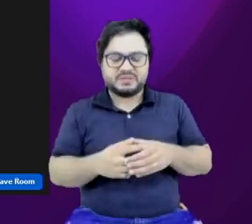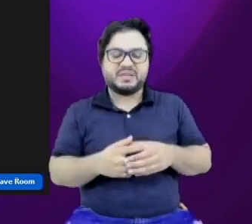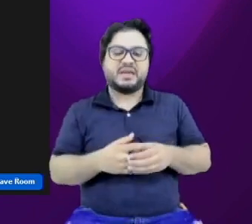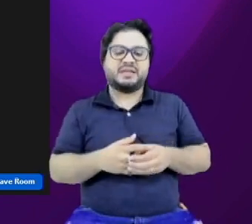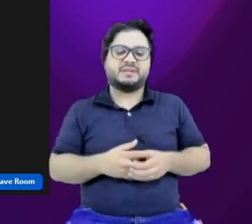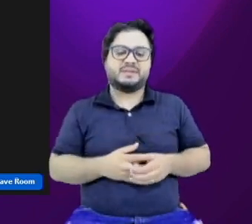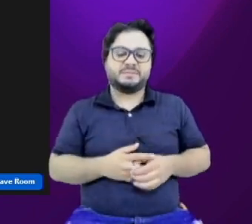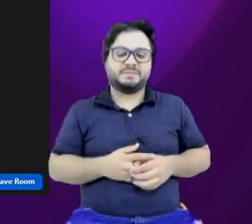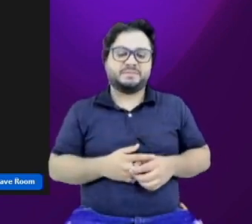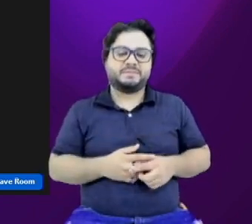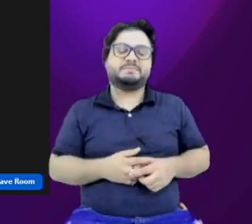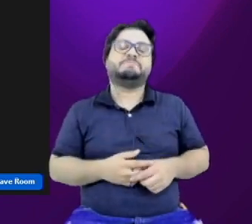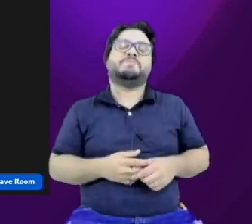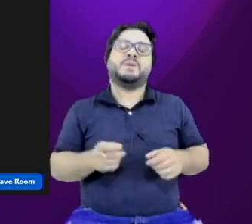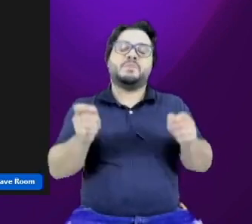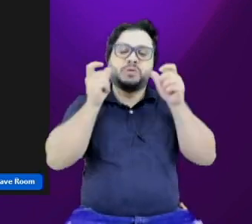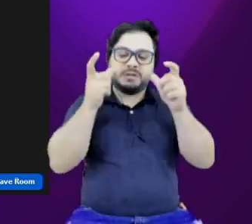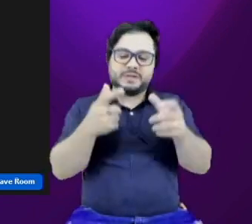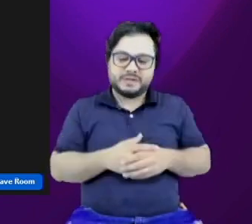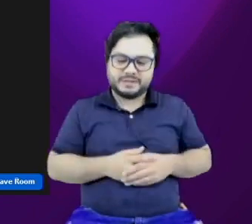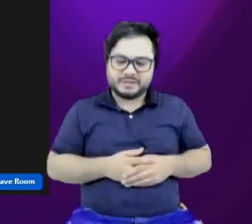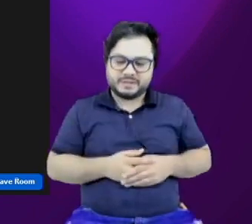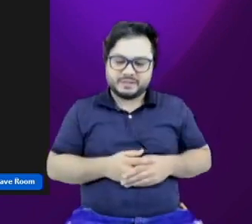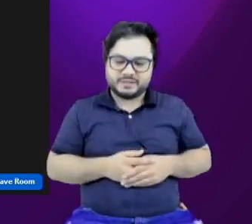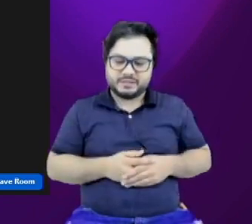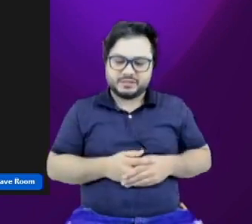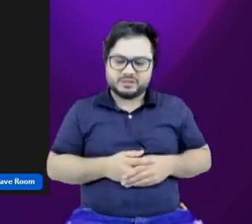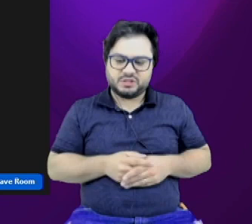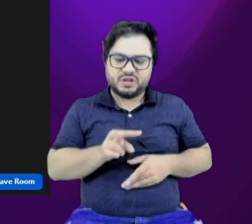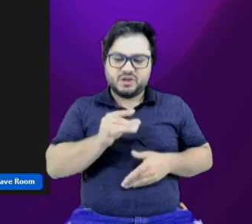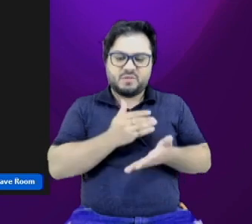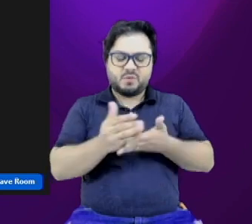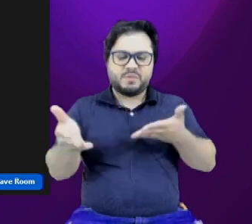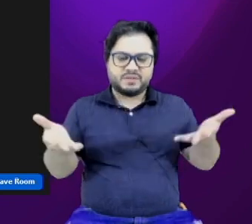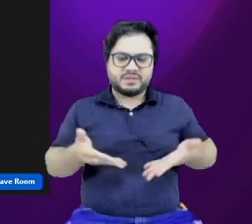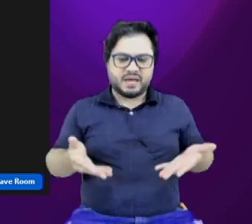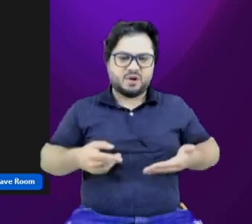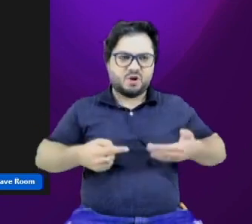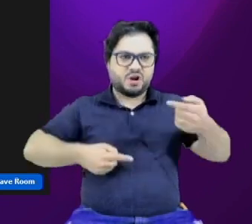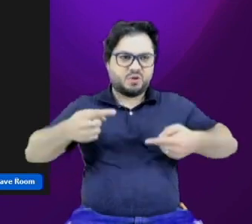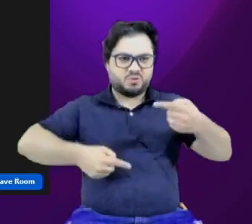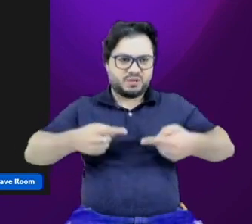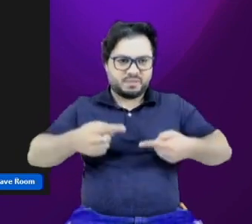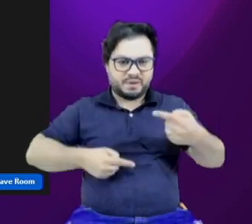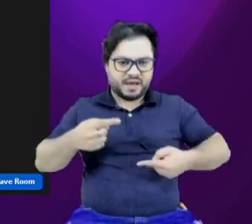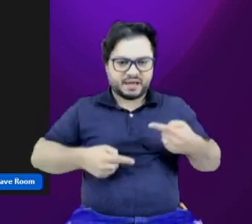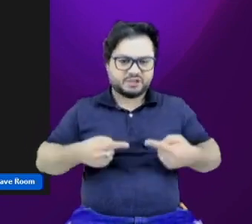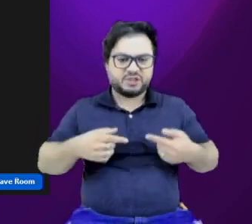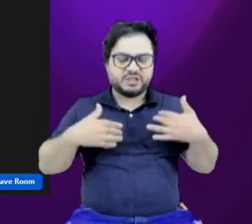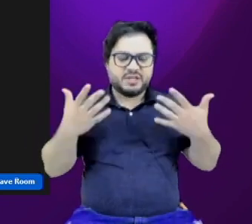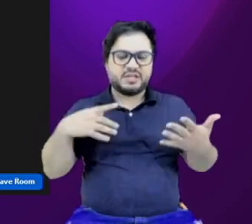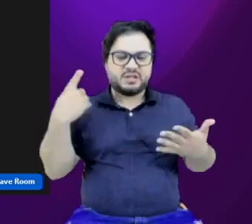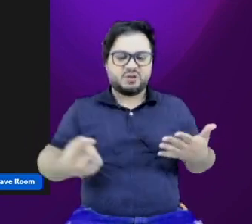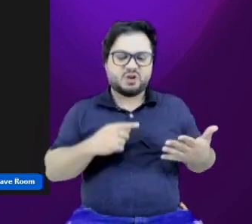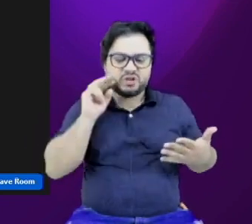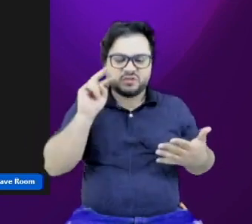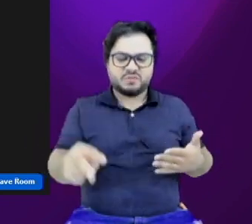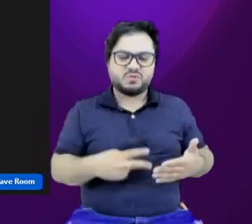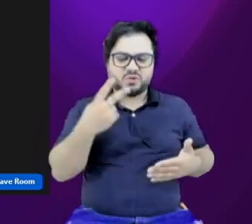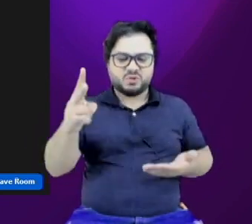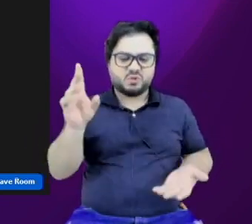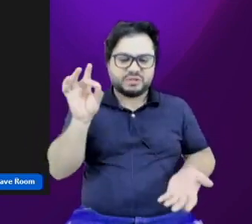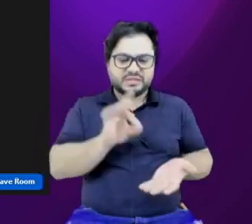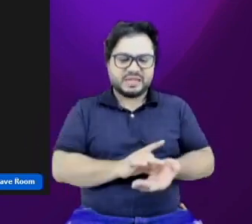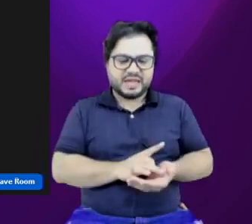clínico, né? Muito interessante. Pessoal, vamos começar agora o nosso debate, né? Então, nós vimos aí duas